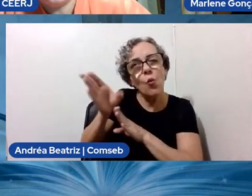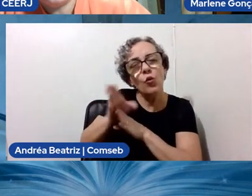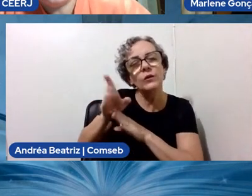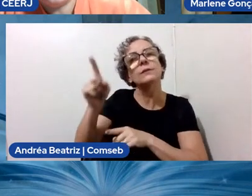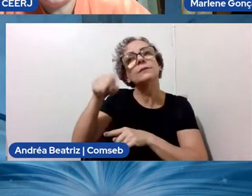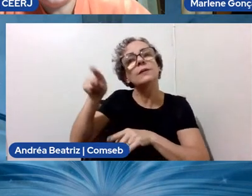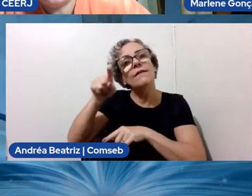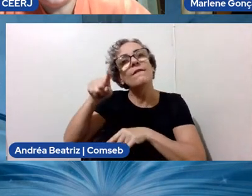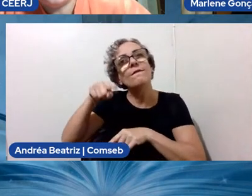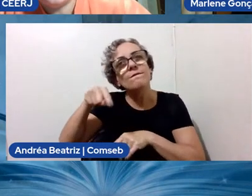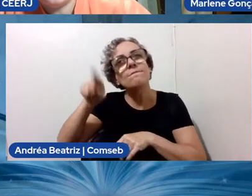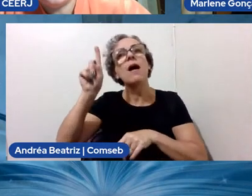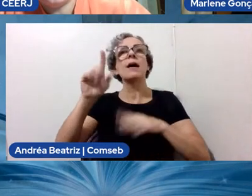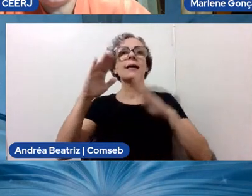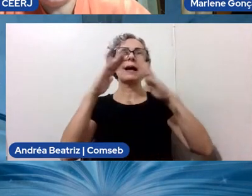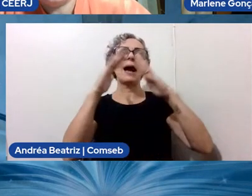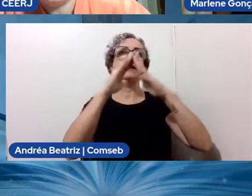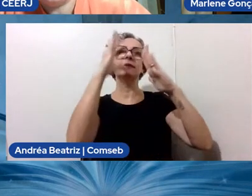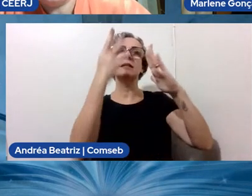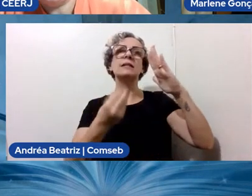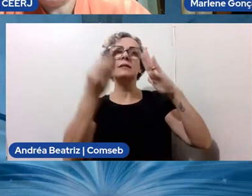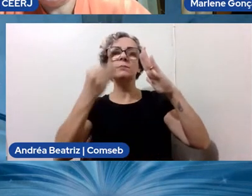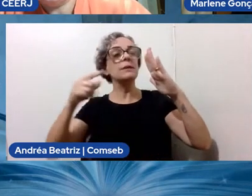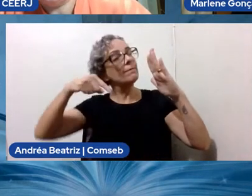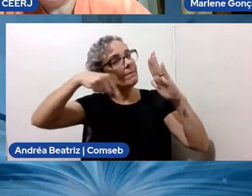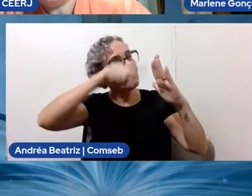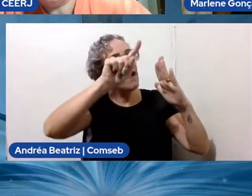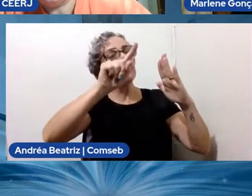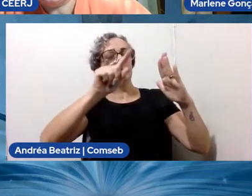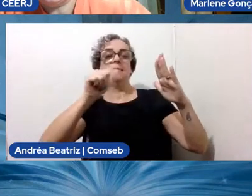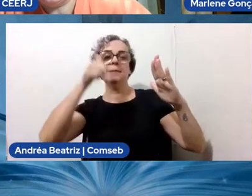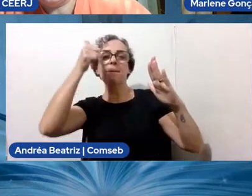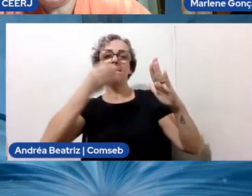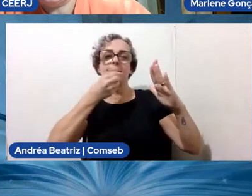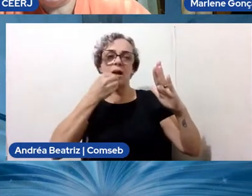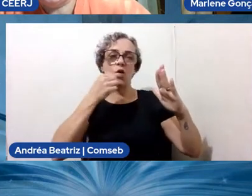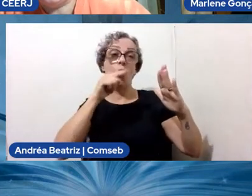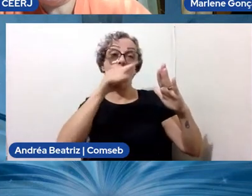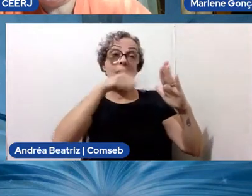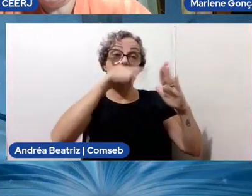espíritas que estão cerca, perto de vocês, as instituições que vocês têm